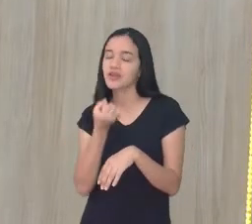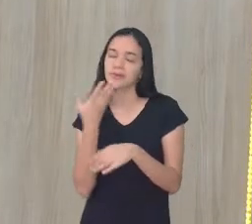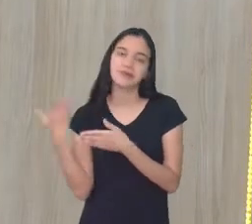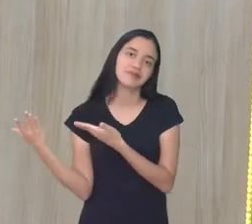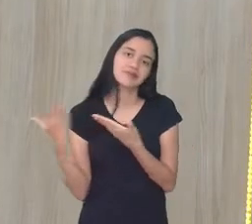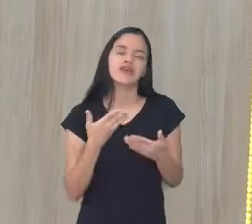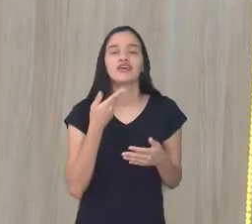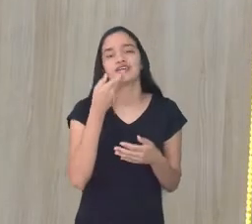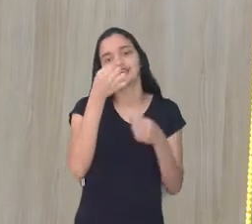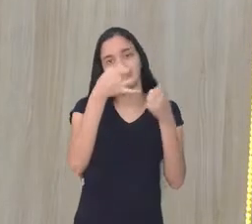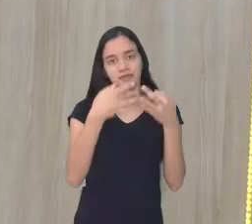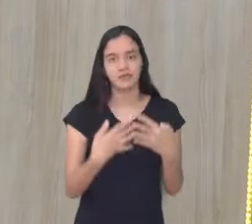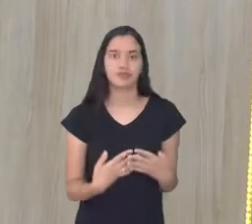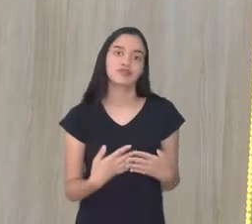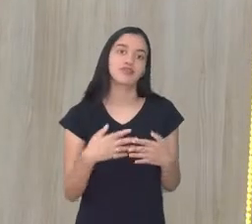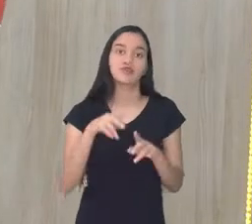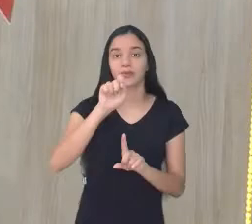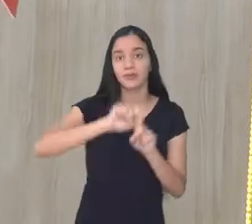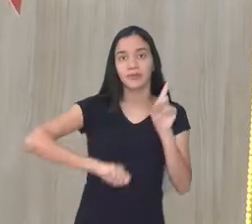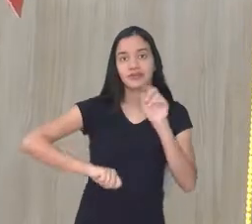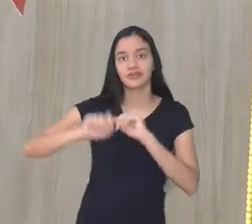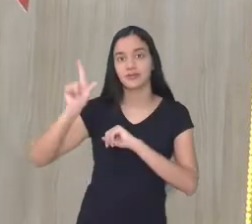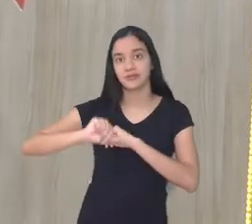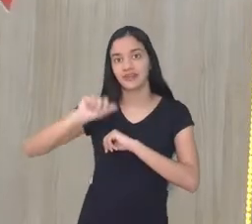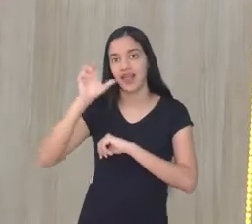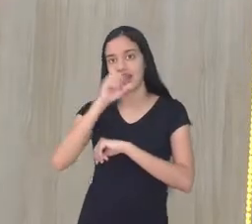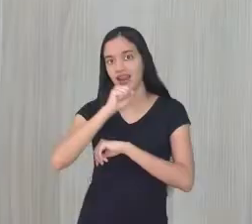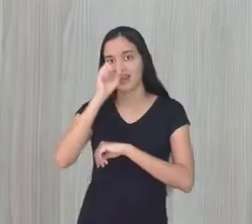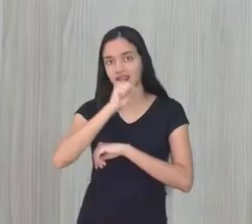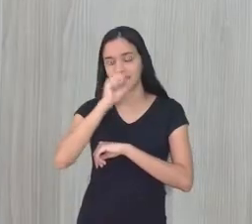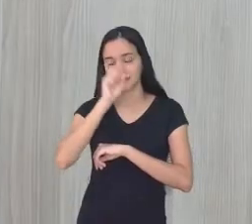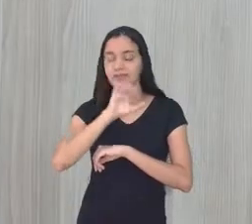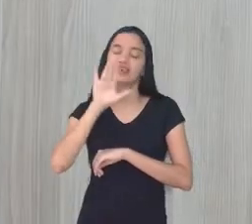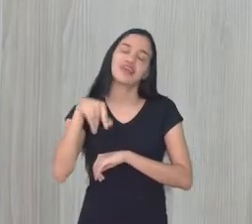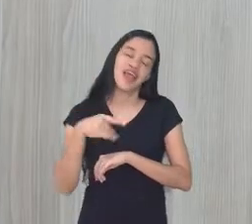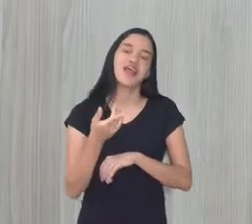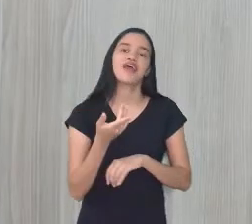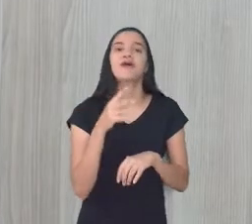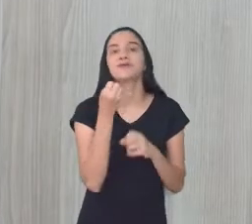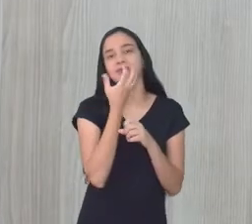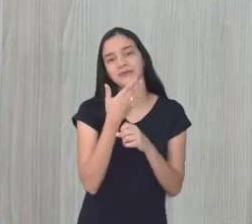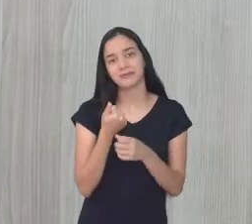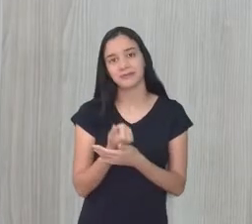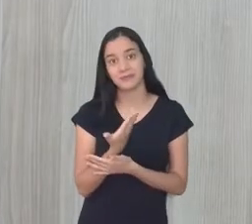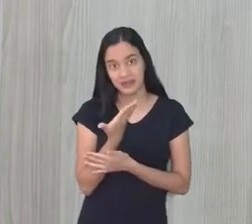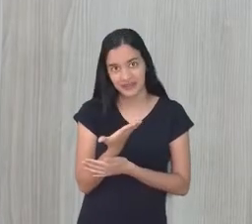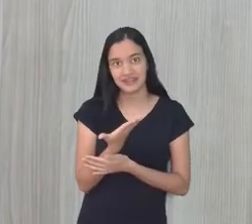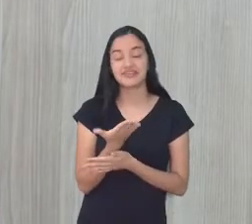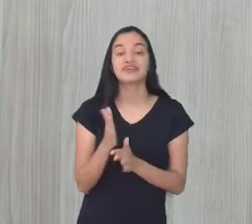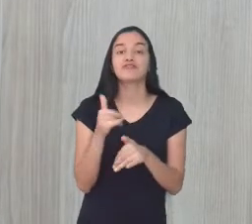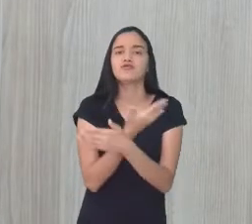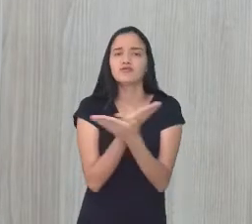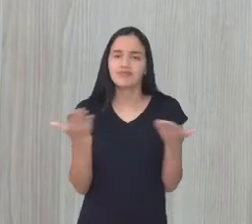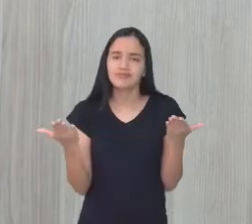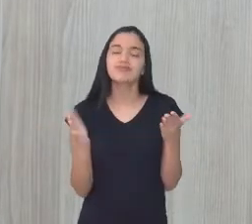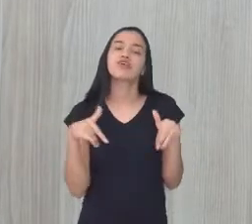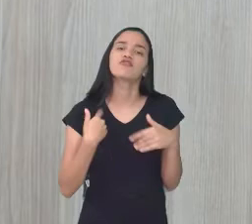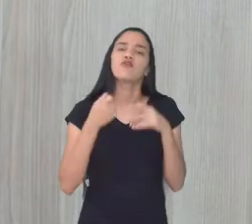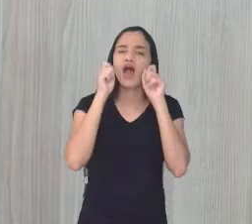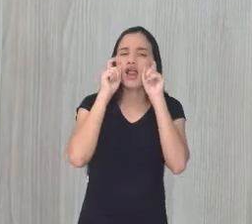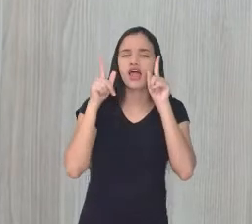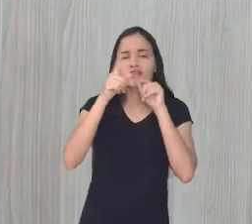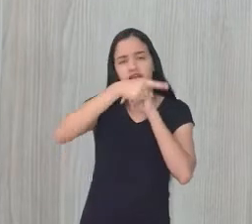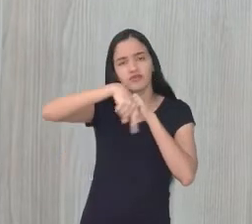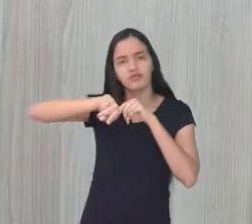um pouquinho também desse agosto laranja. Não é isso, Cláudia? É isso, professora Isabel. Tudo bem com vocês, pessoal? Então, eu vou alertar um